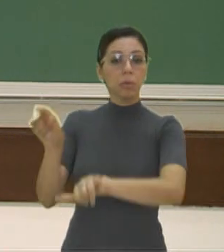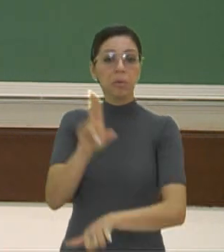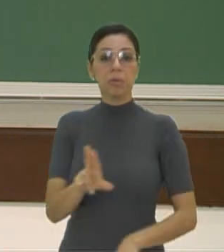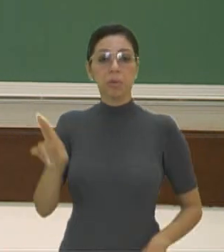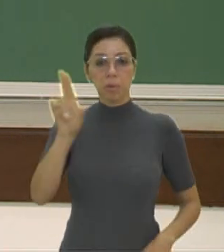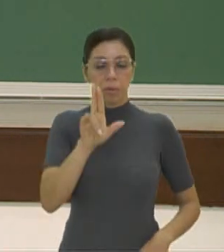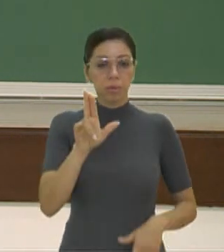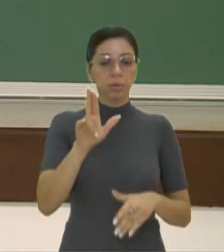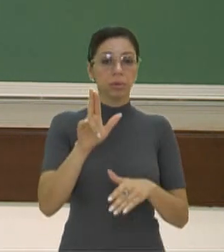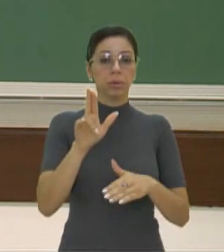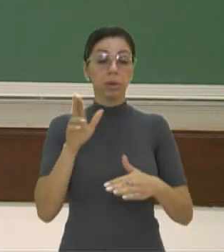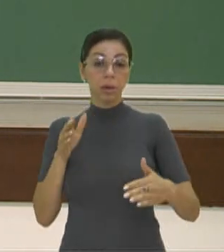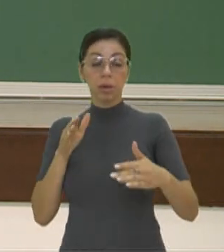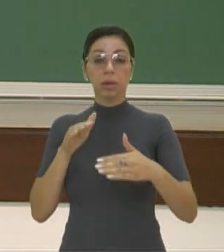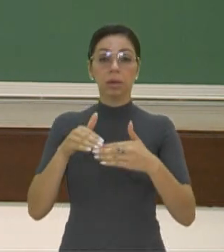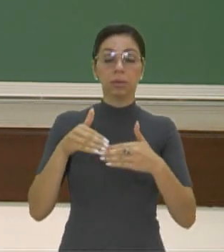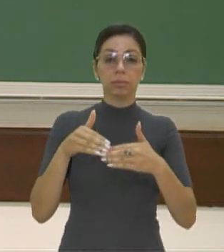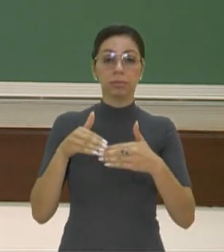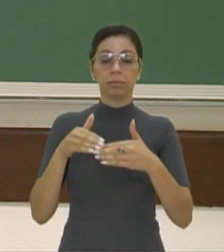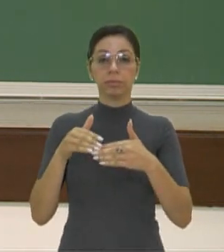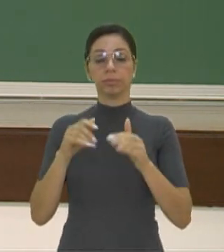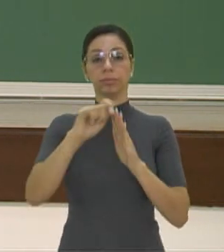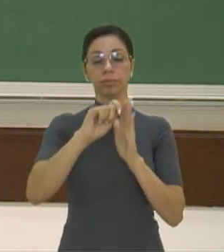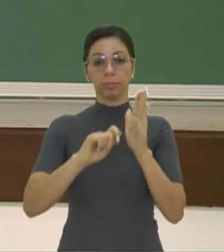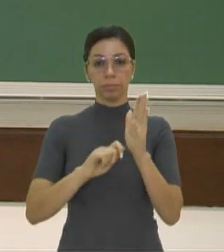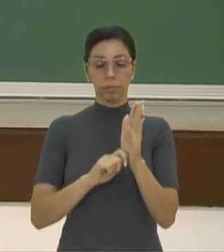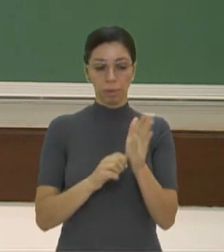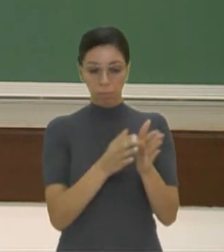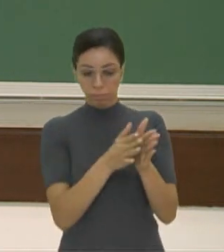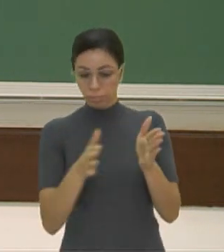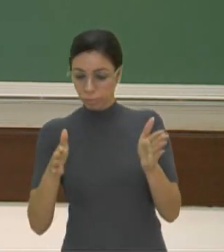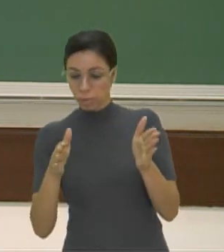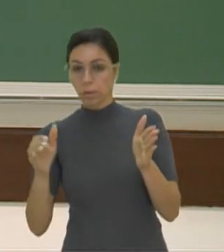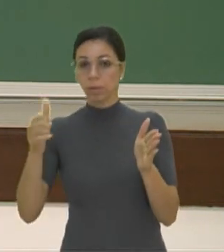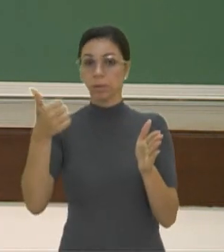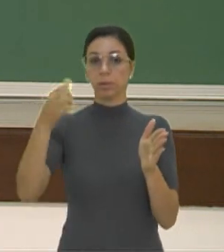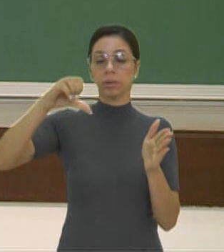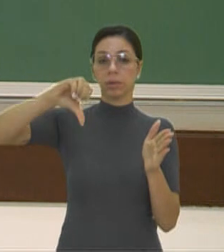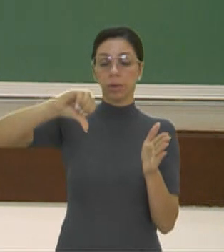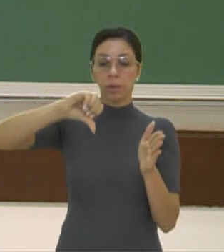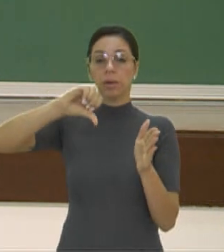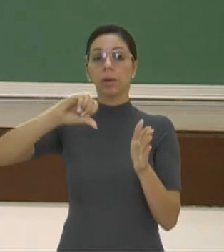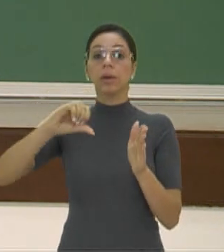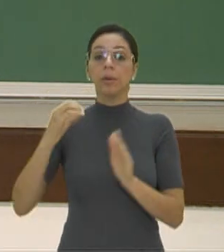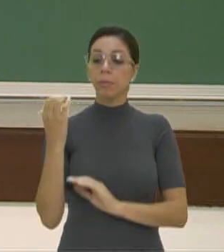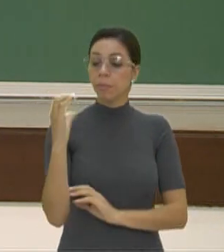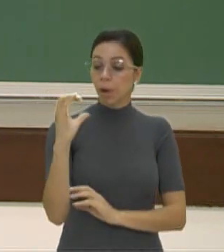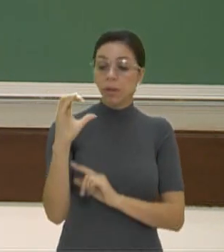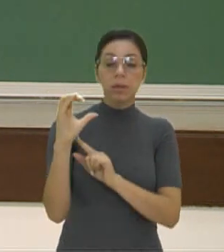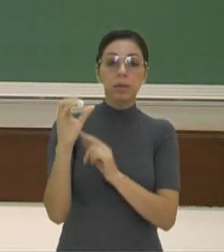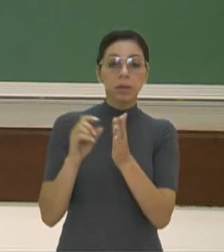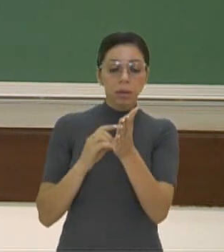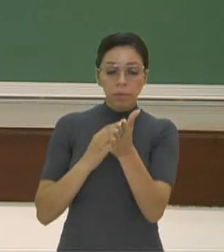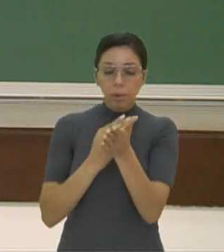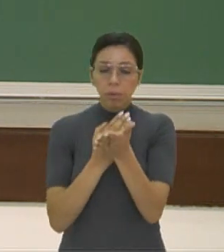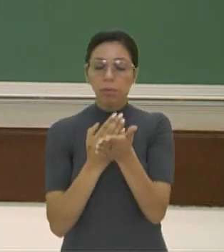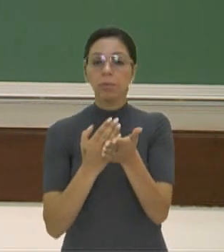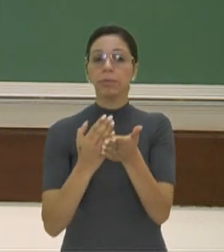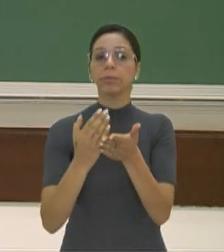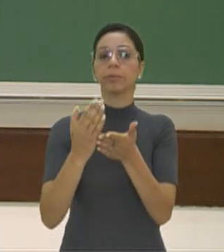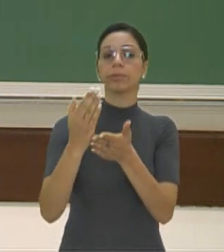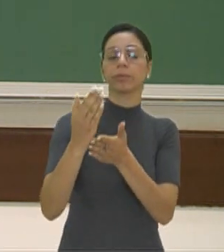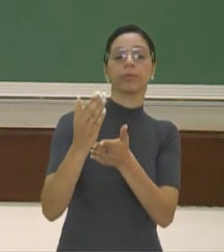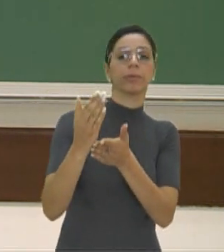até na metade do século XIX, era uma ciência que estava se engatinhando e o pessoal ainda tinha